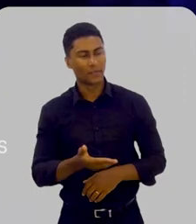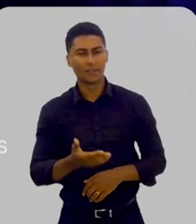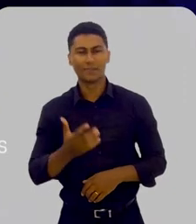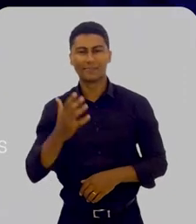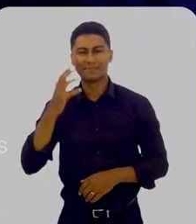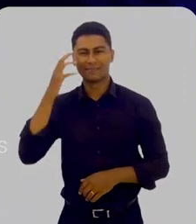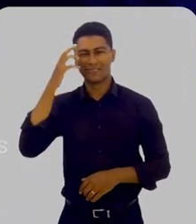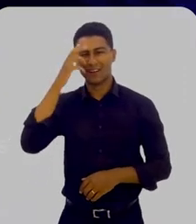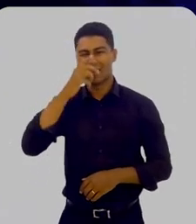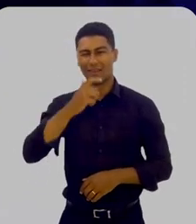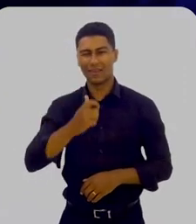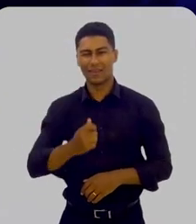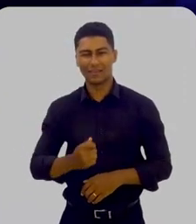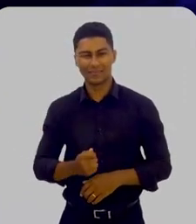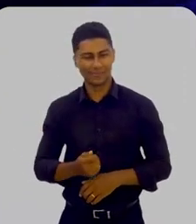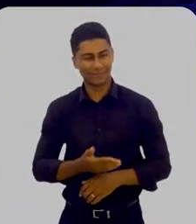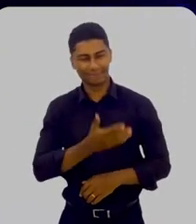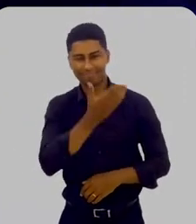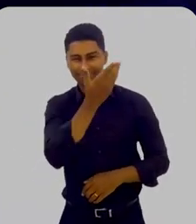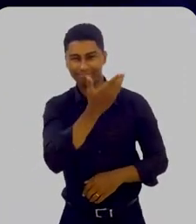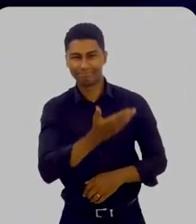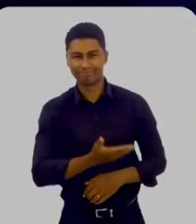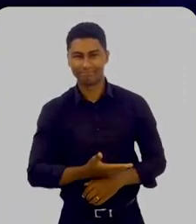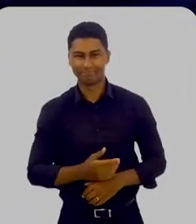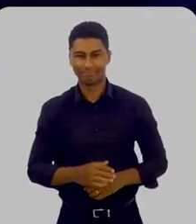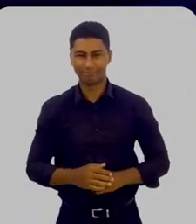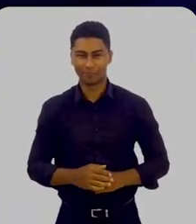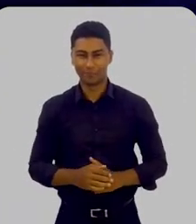ai, a beleza que tem a mulher.